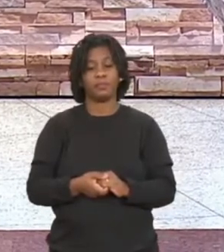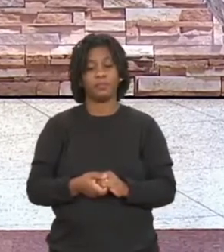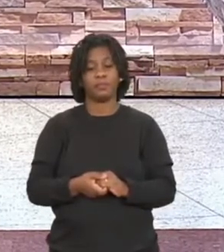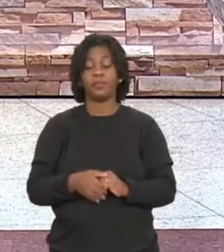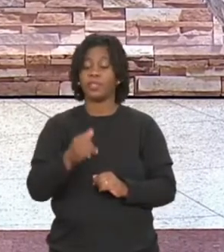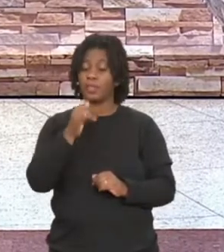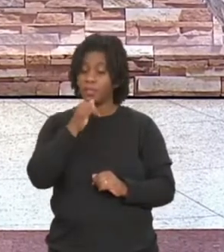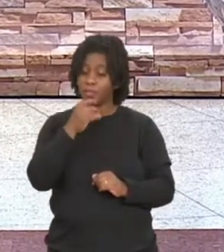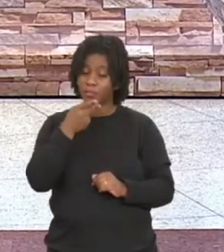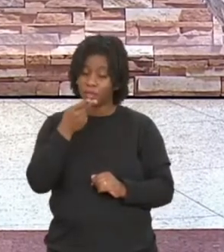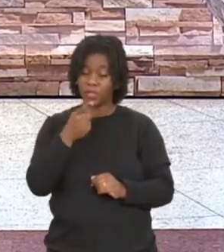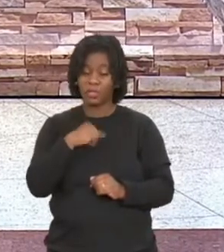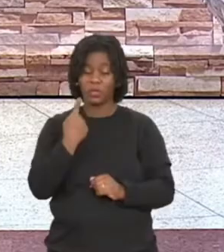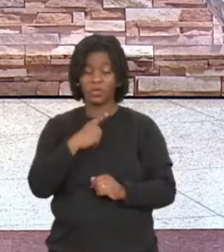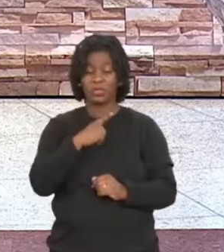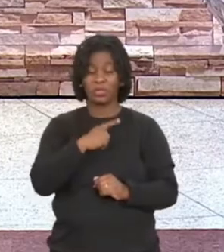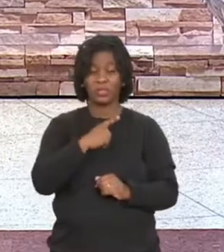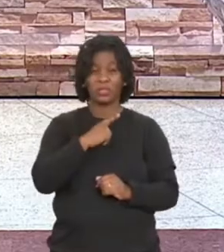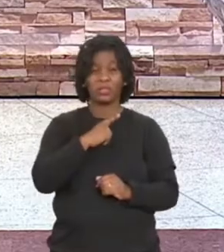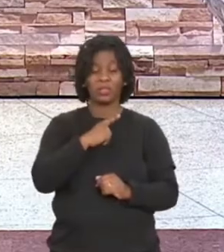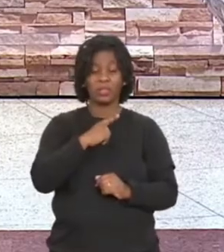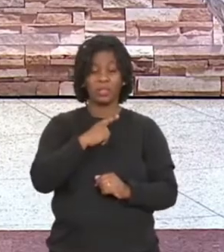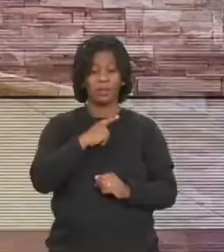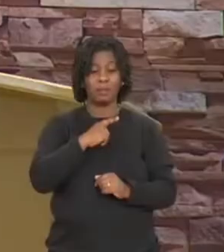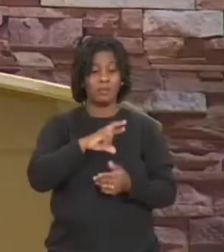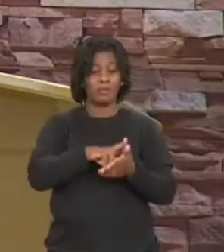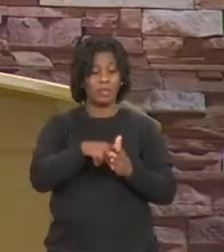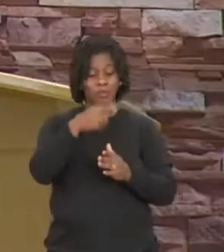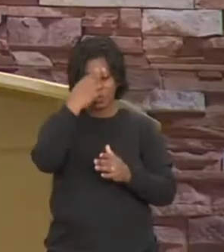nós temos muita gente lutando contra Deus.